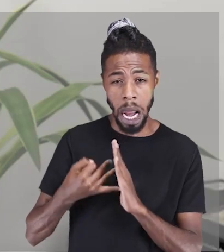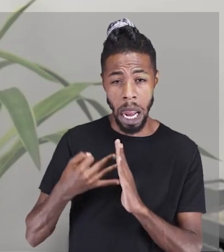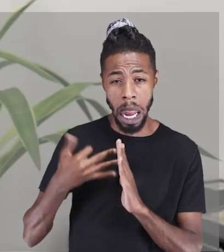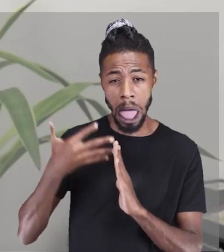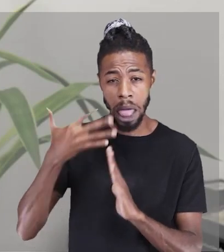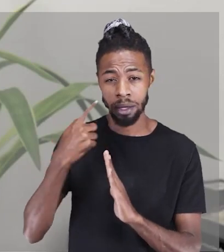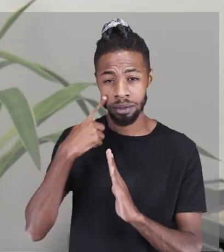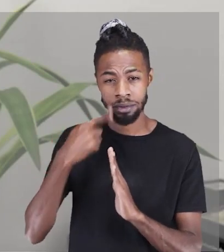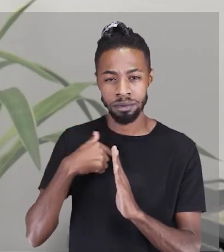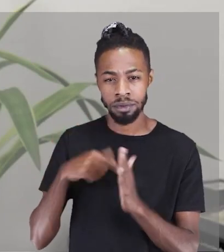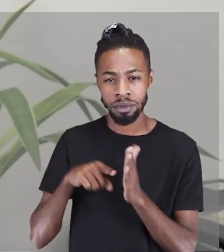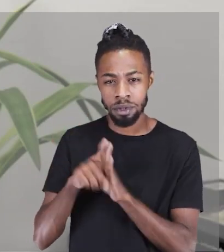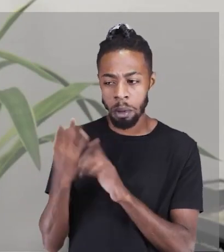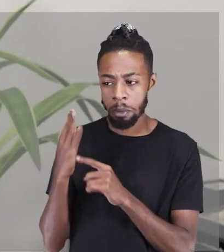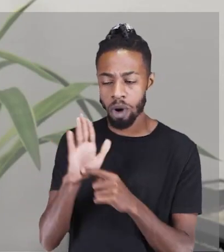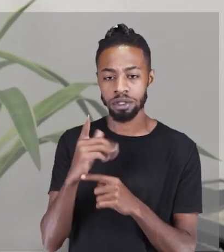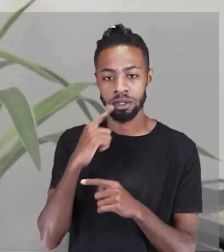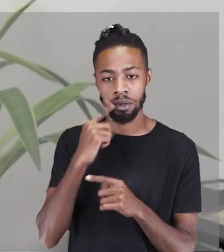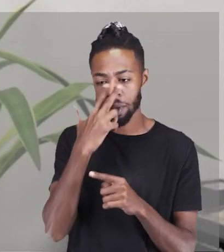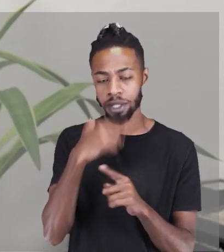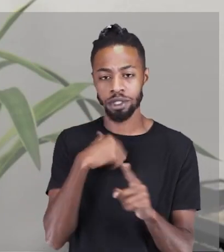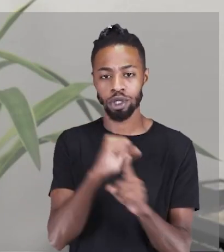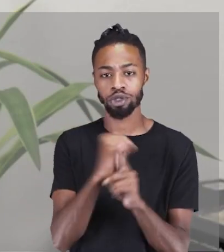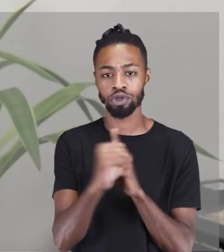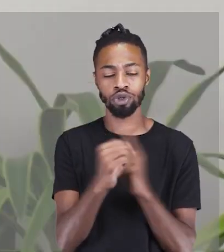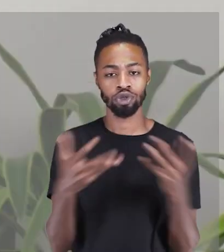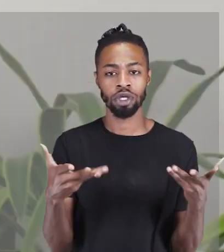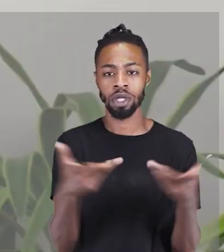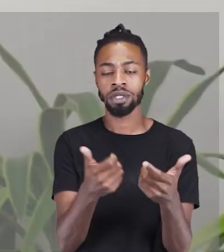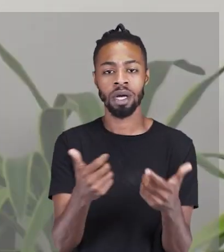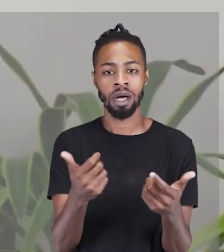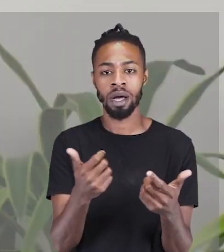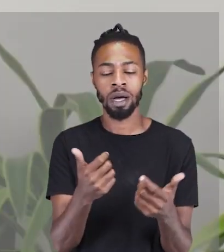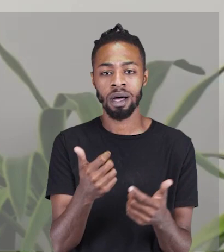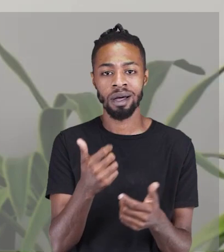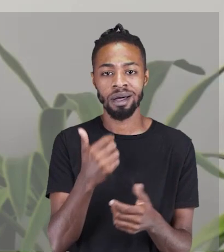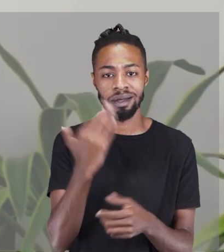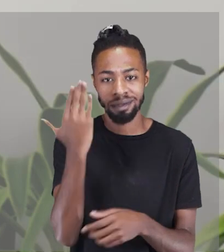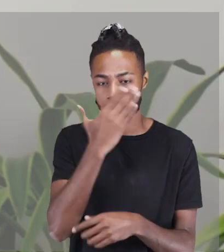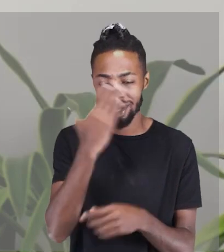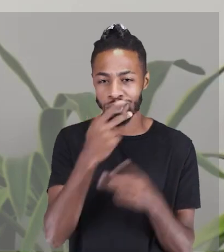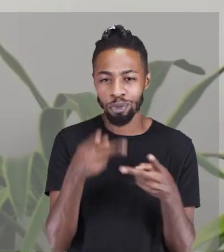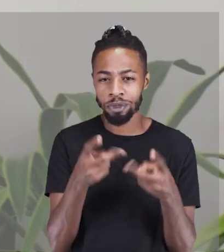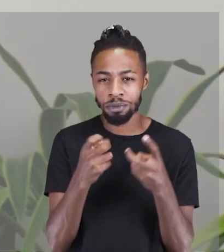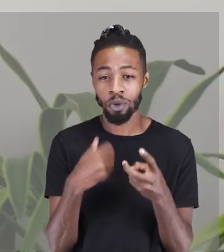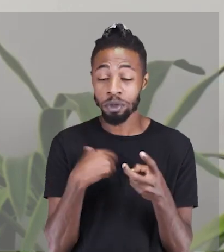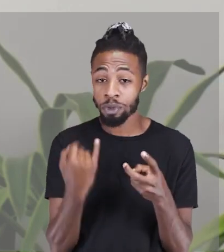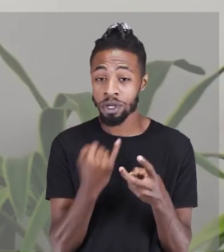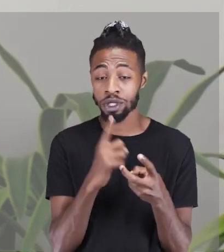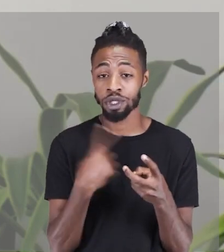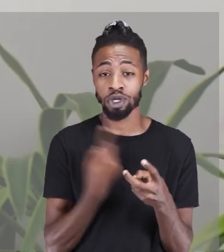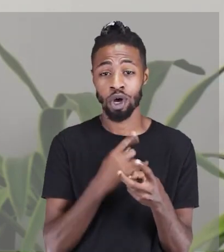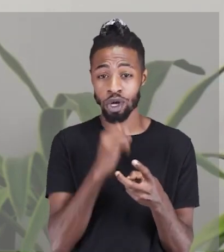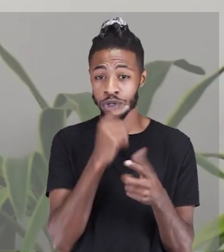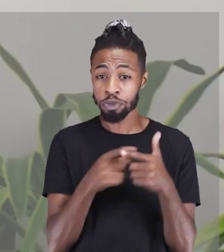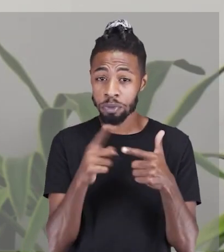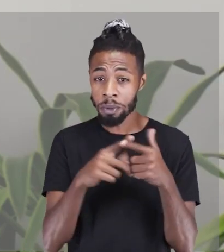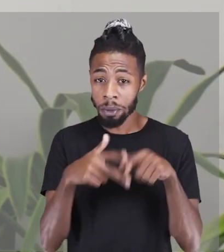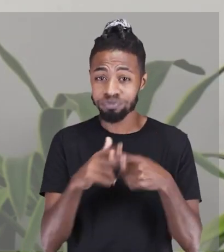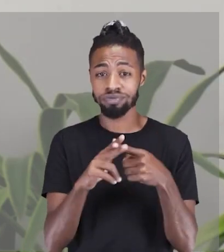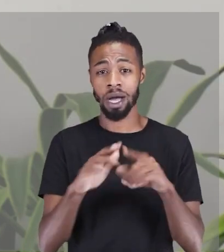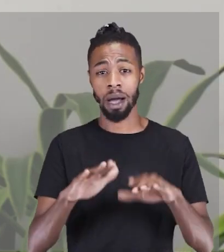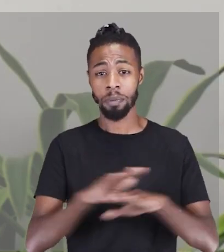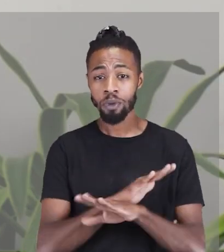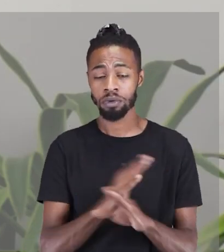constantemente verificar números que são trazidos pelos pesquisadores, a impressão que a gente tem é que a sociedade como um todo ainda não se deu conta da importância da